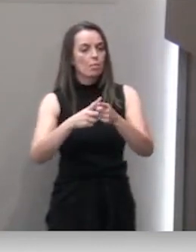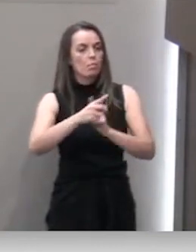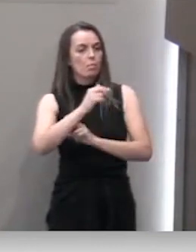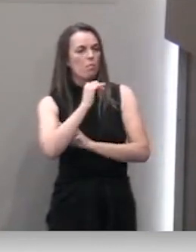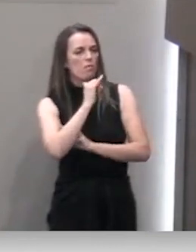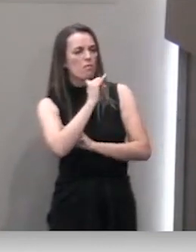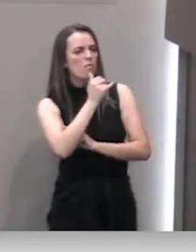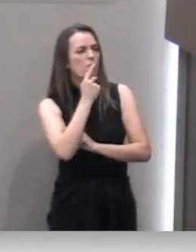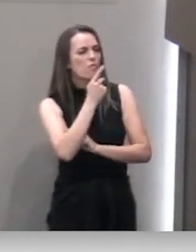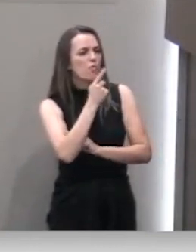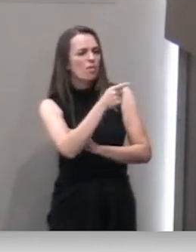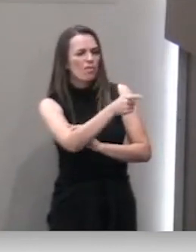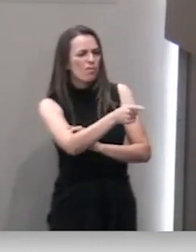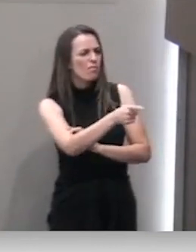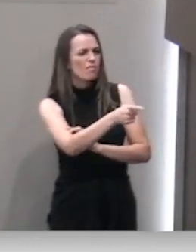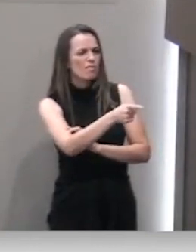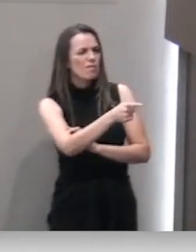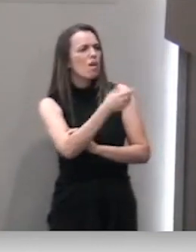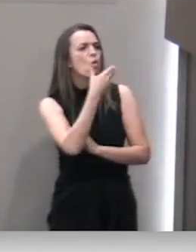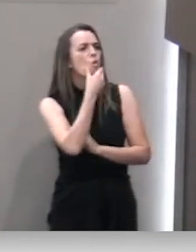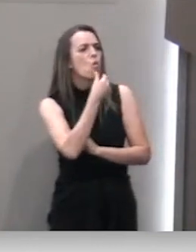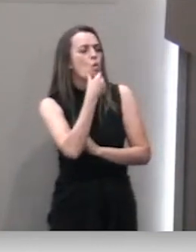Twitter.